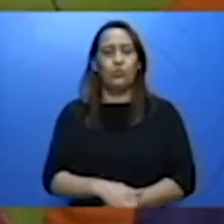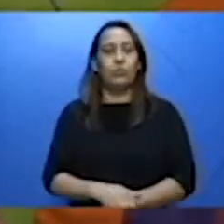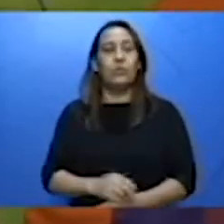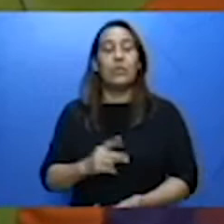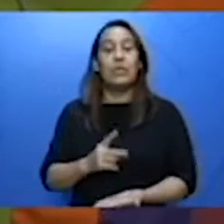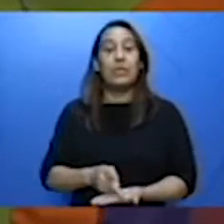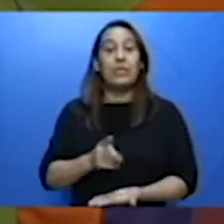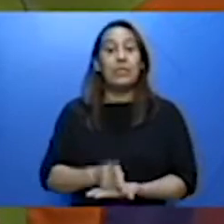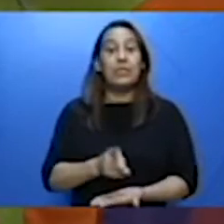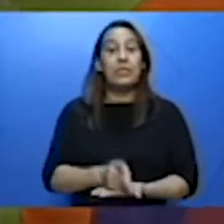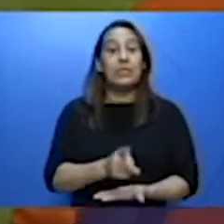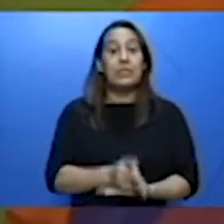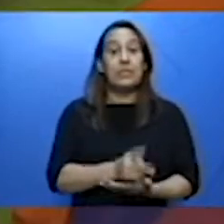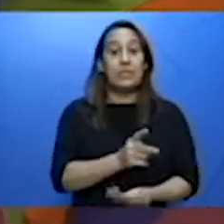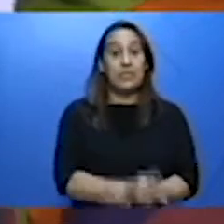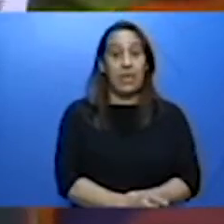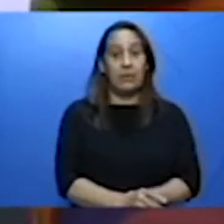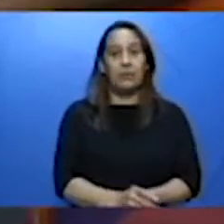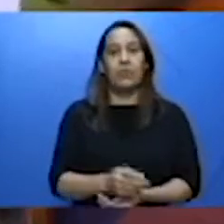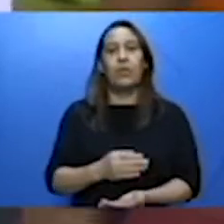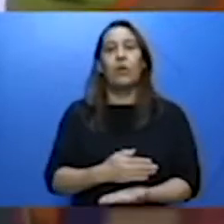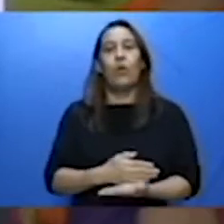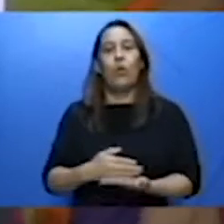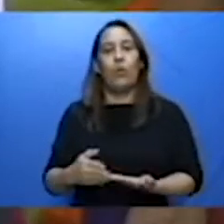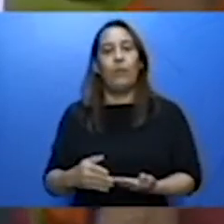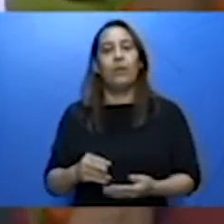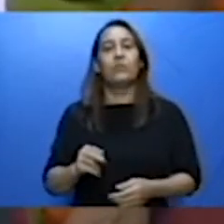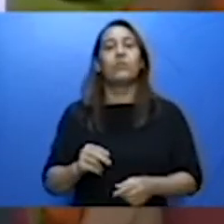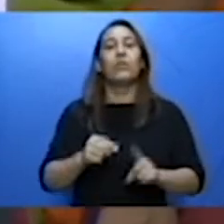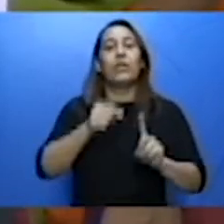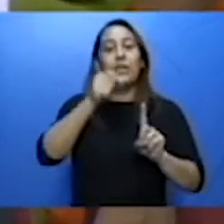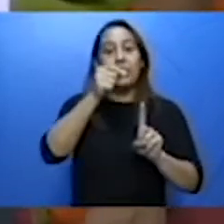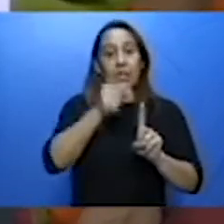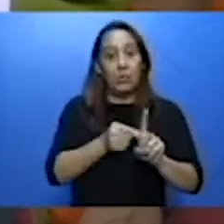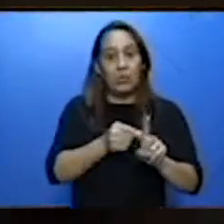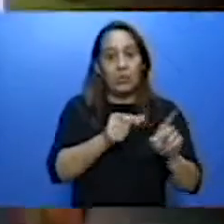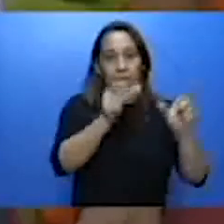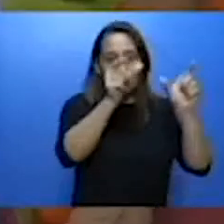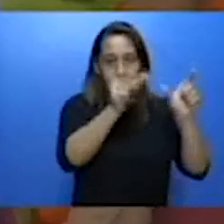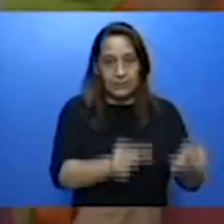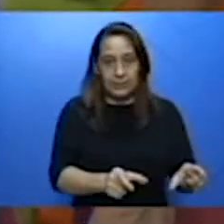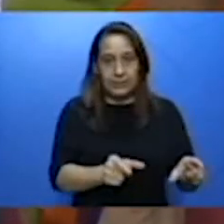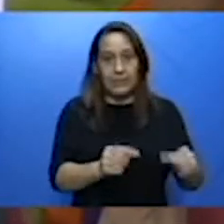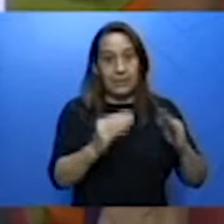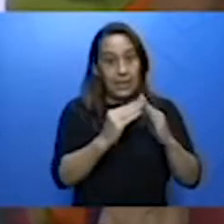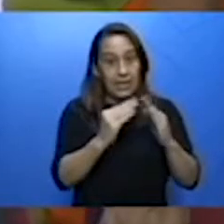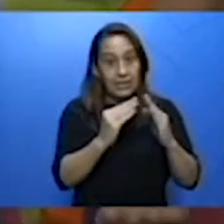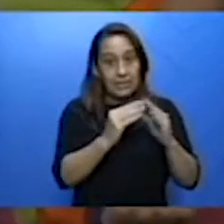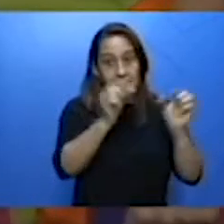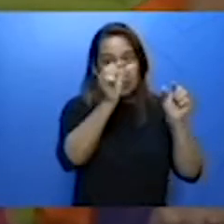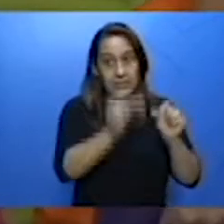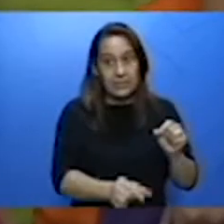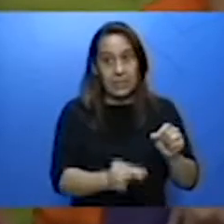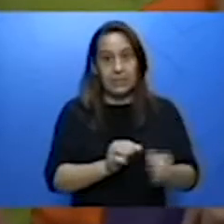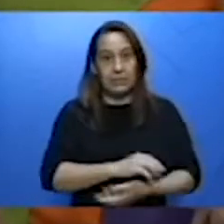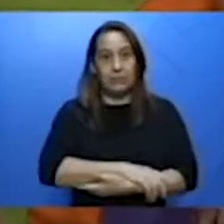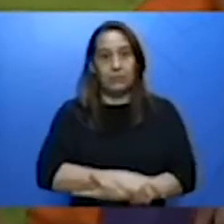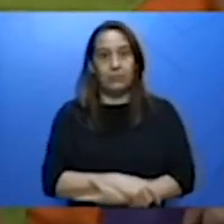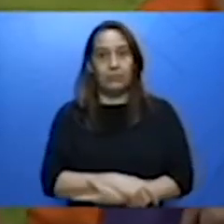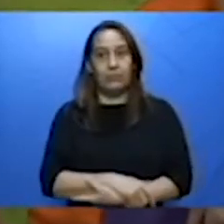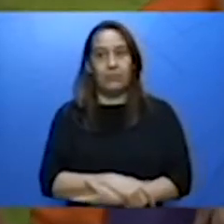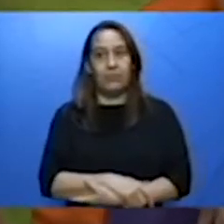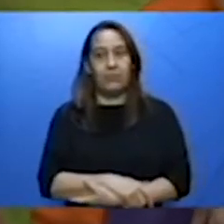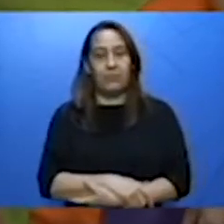sempre guarda isso na cabeça de vocês. Eu sempre começo juntando, agrupando as